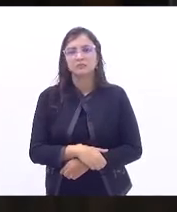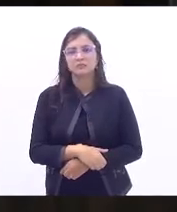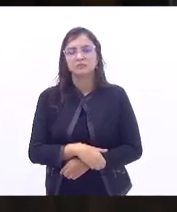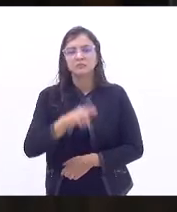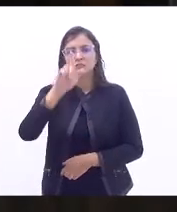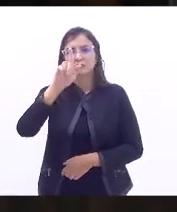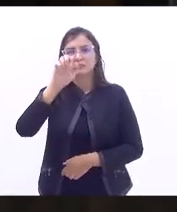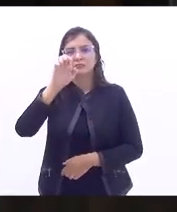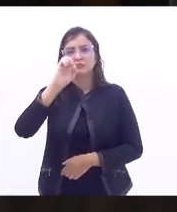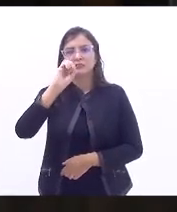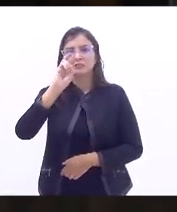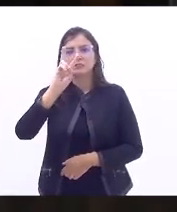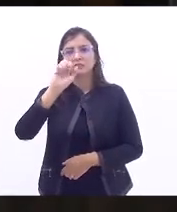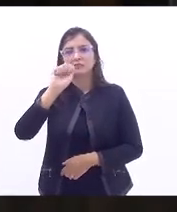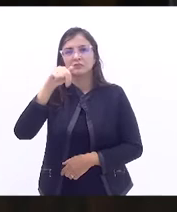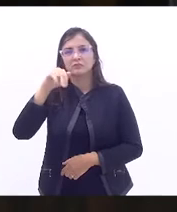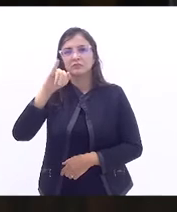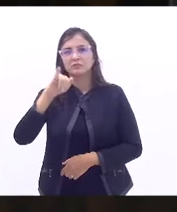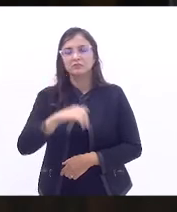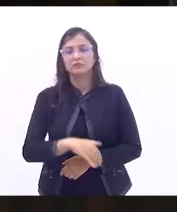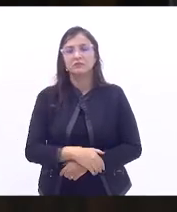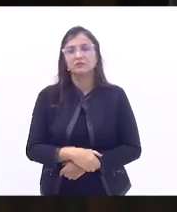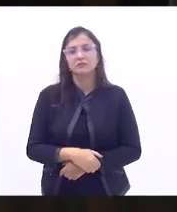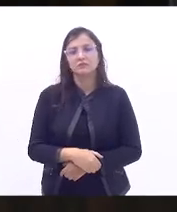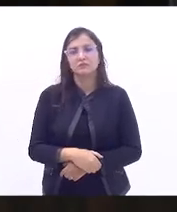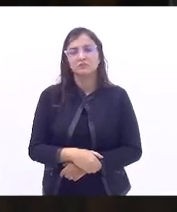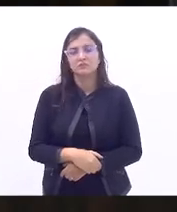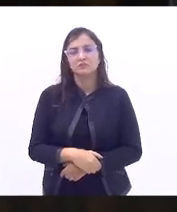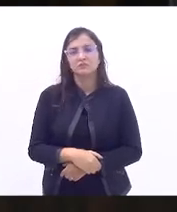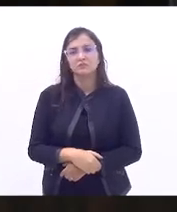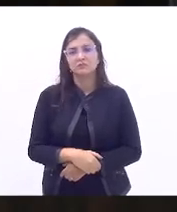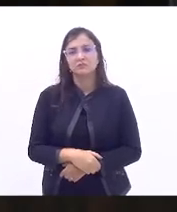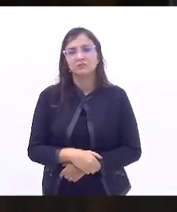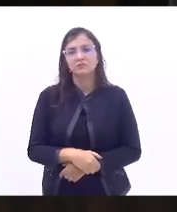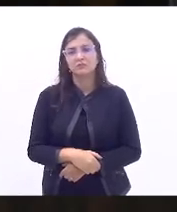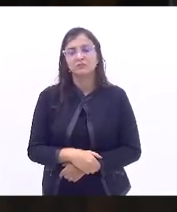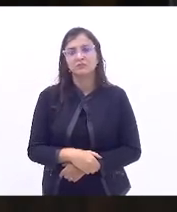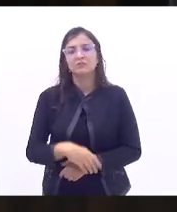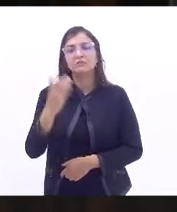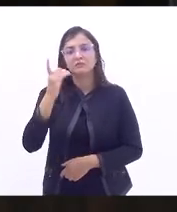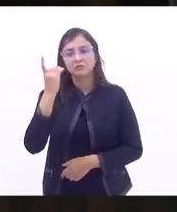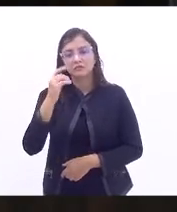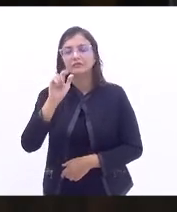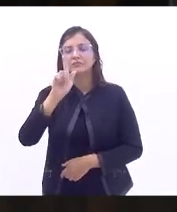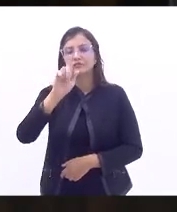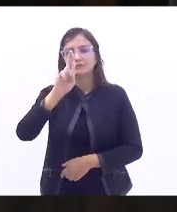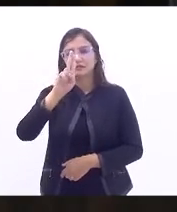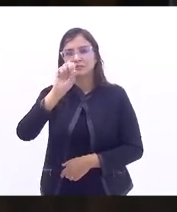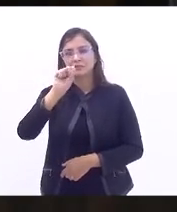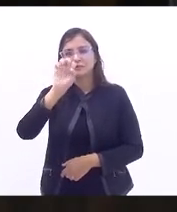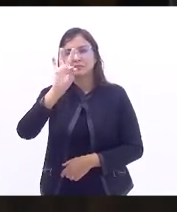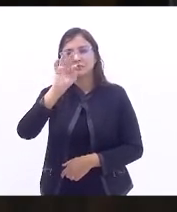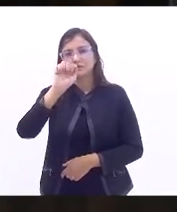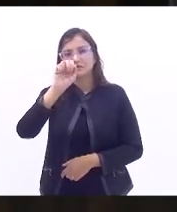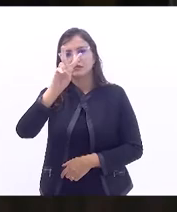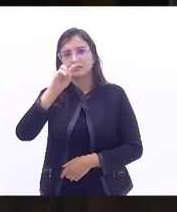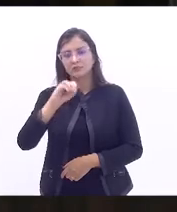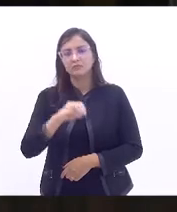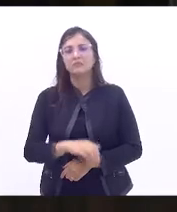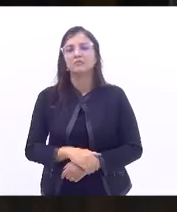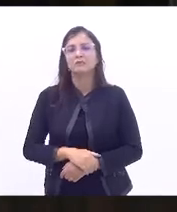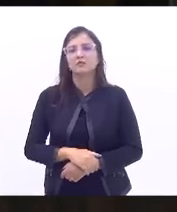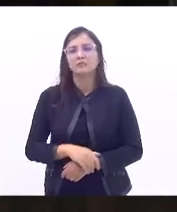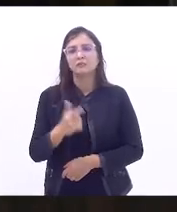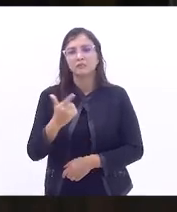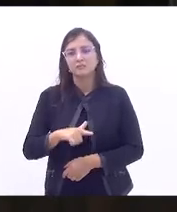Ratinho. Deputado Giovanni Ratinho. Deputado Gustavo Schmidt. Deputado